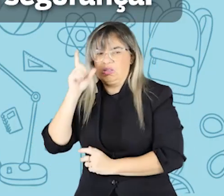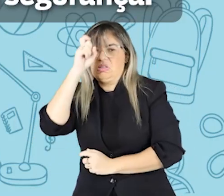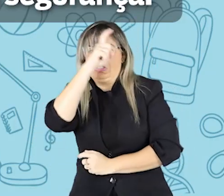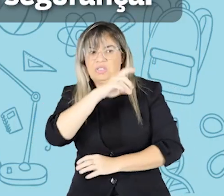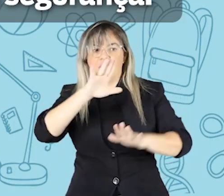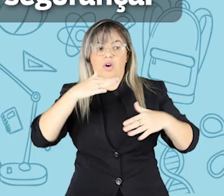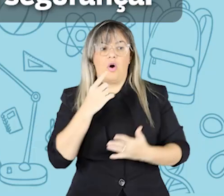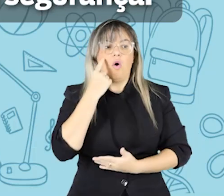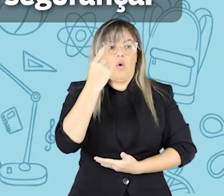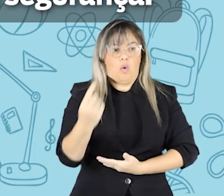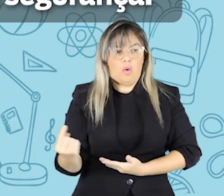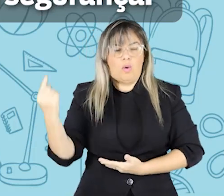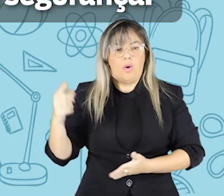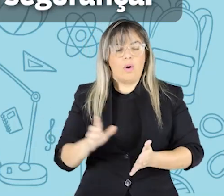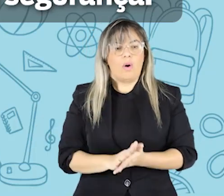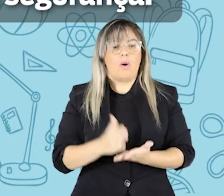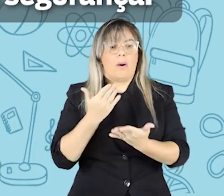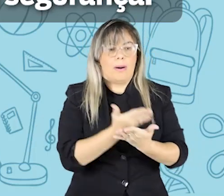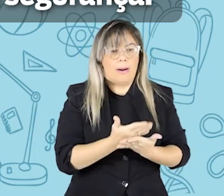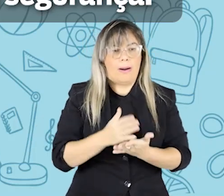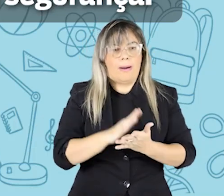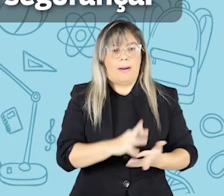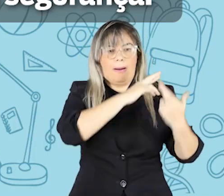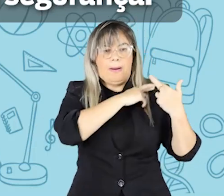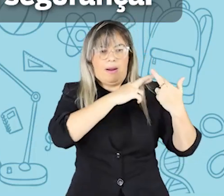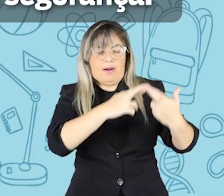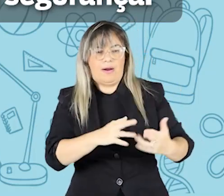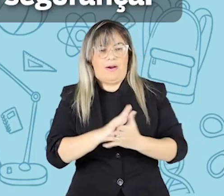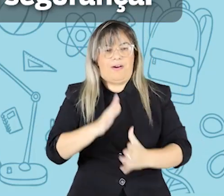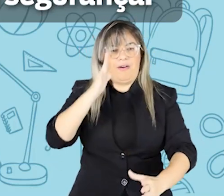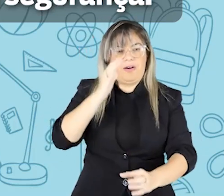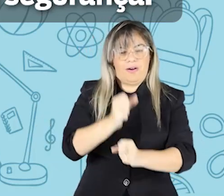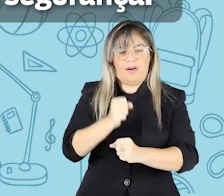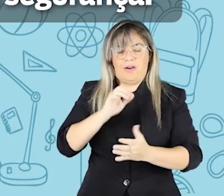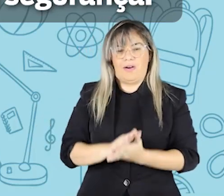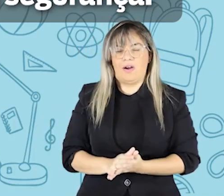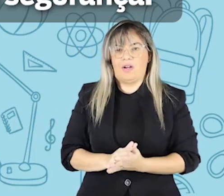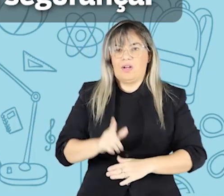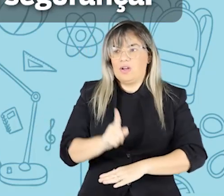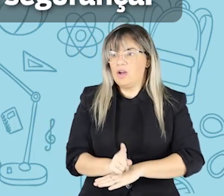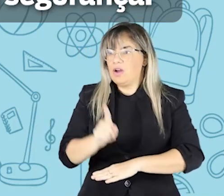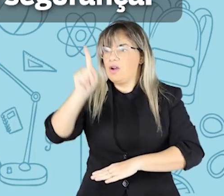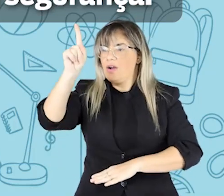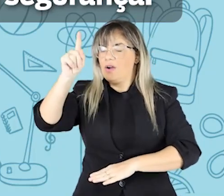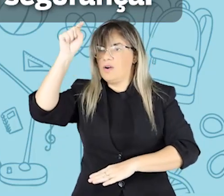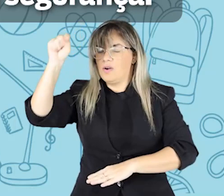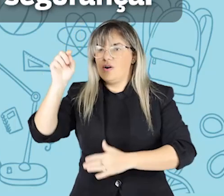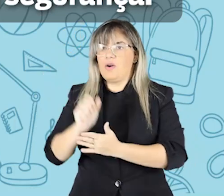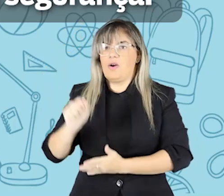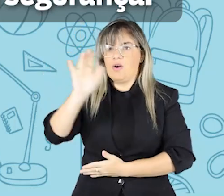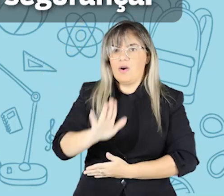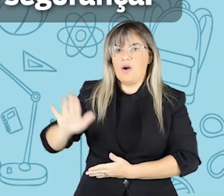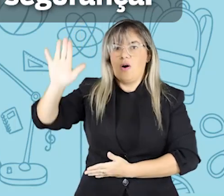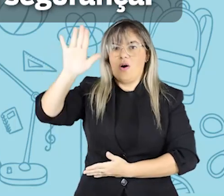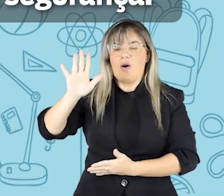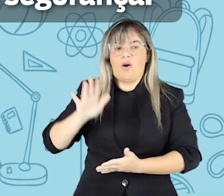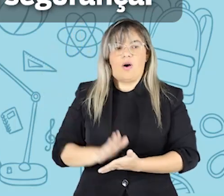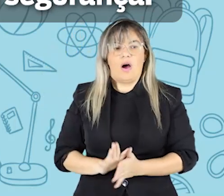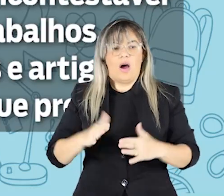foi Katherine a responsável pelas contas que garantiram a ida e a volta de astronautas ao espaço com